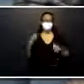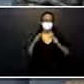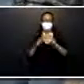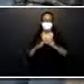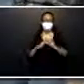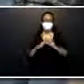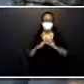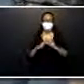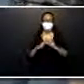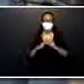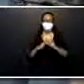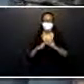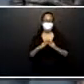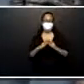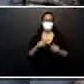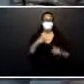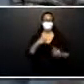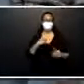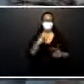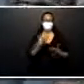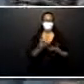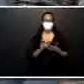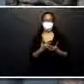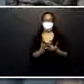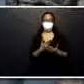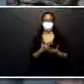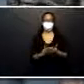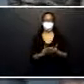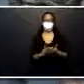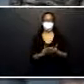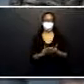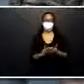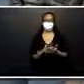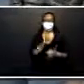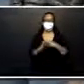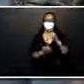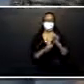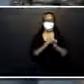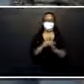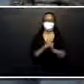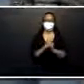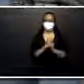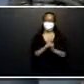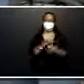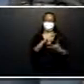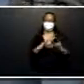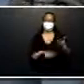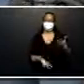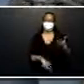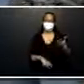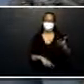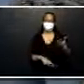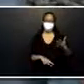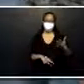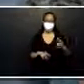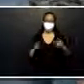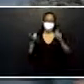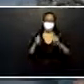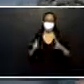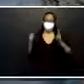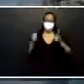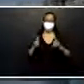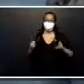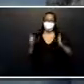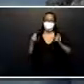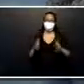em plataformas digitais, leituras e reuniões virtuais, resolvi antecipar este